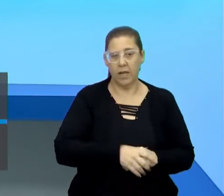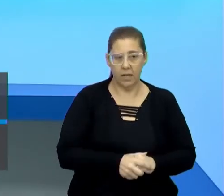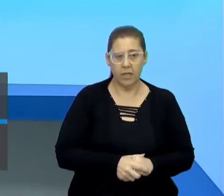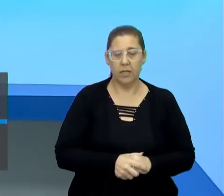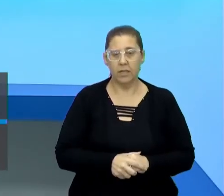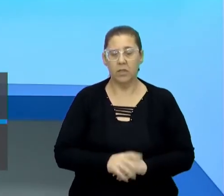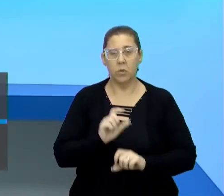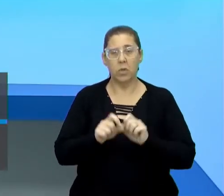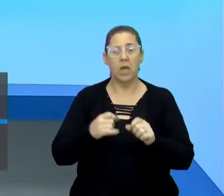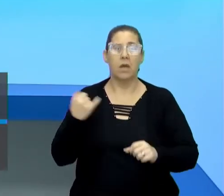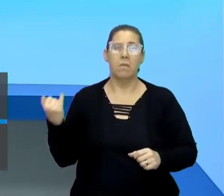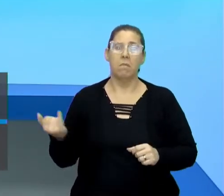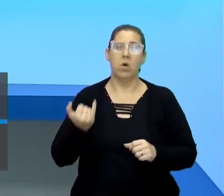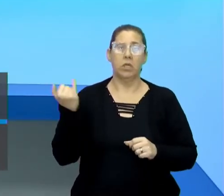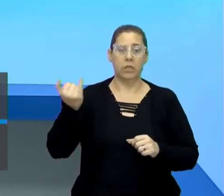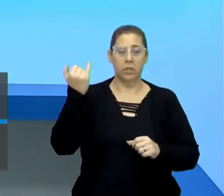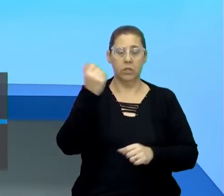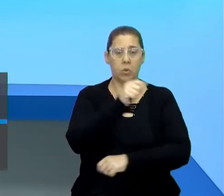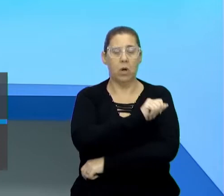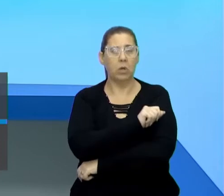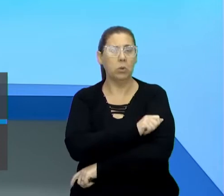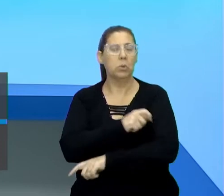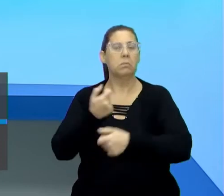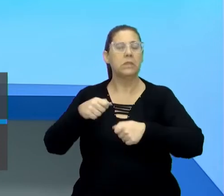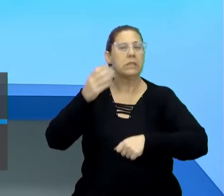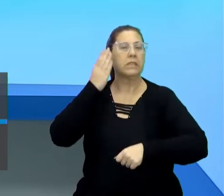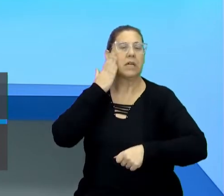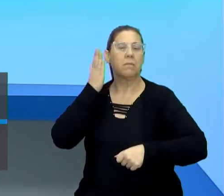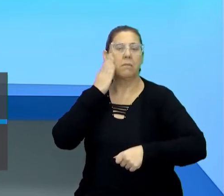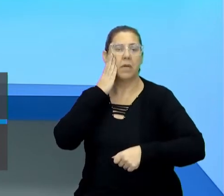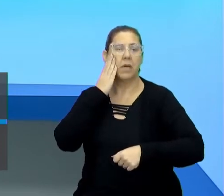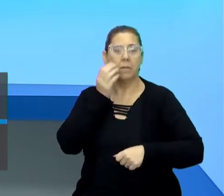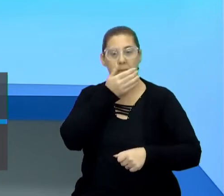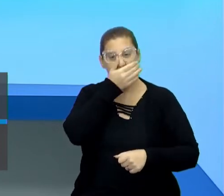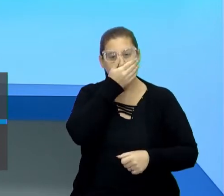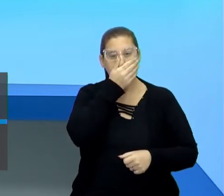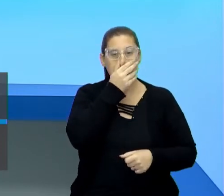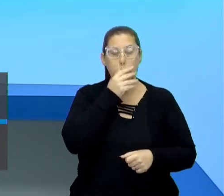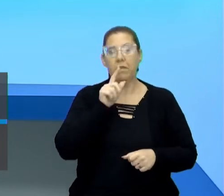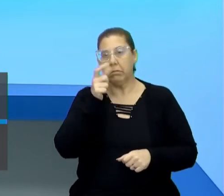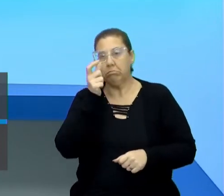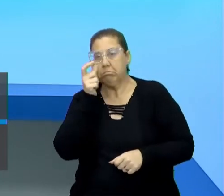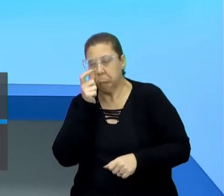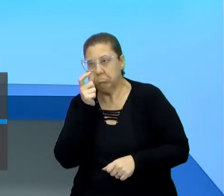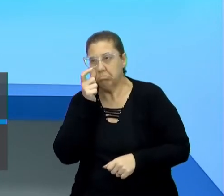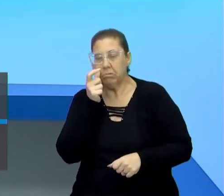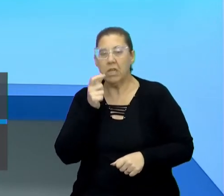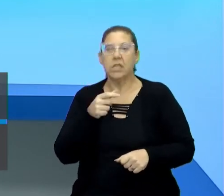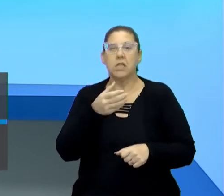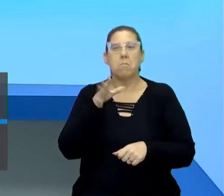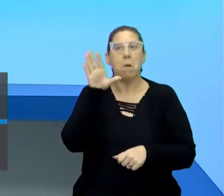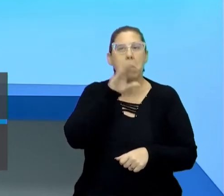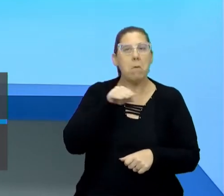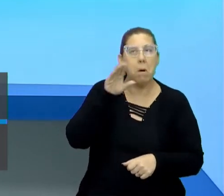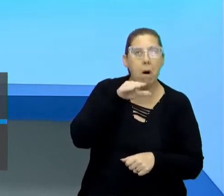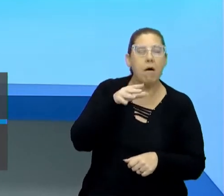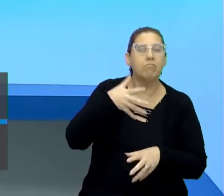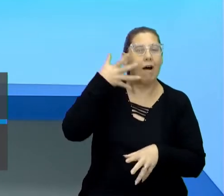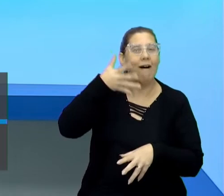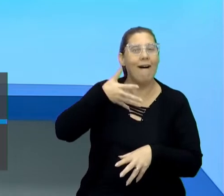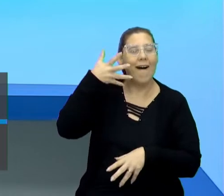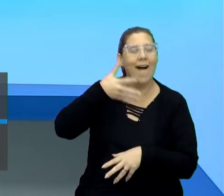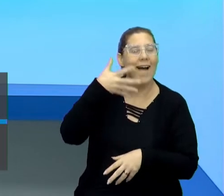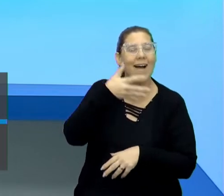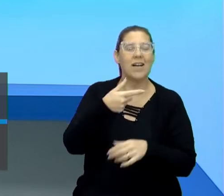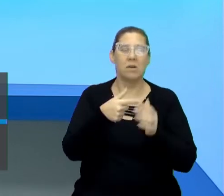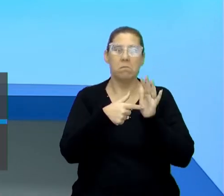naquilo que era importante mesmo, que o estudante precisa saber. Porque foi interessante a fala dela, eu achei maravilhoso, de ponta a ponta,